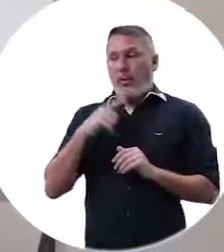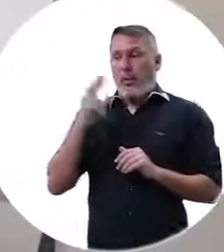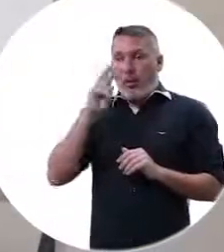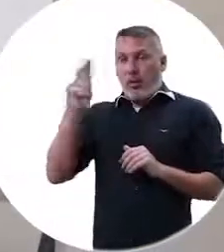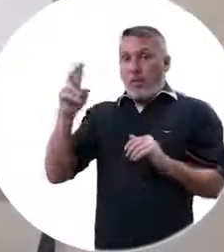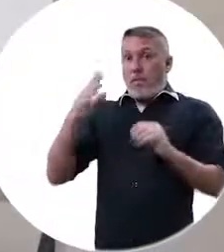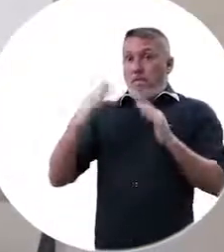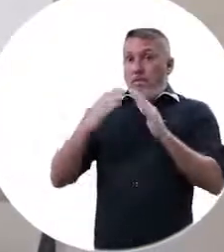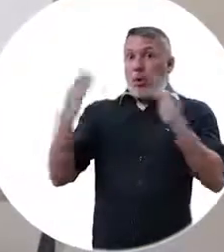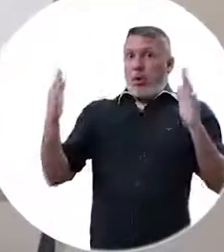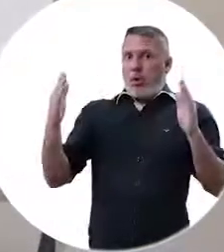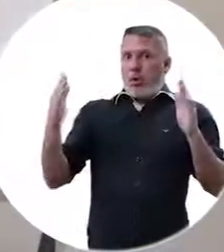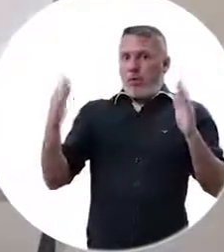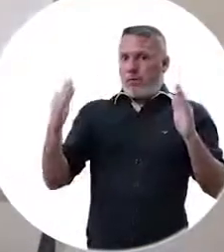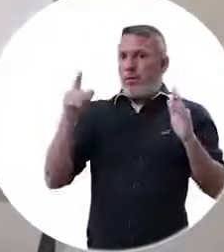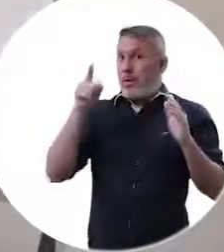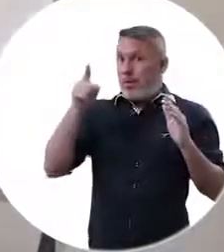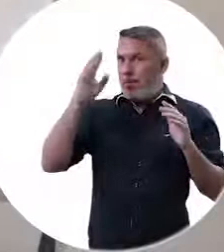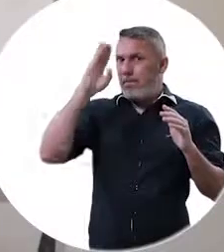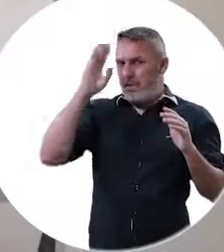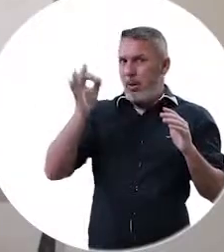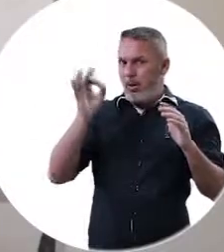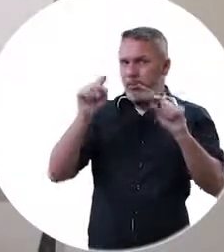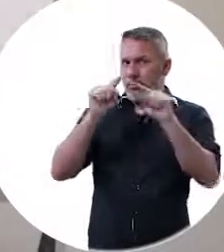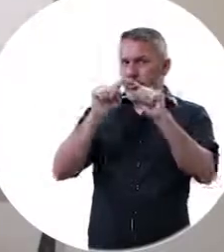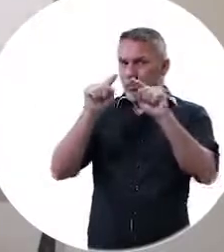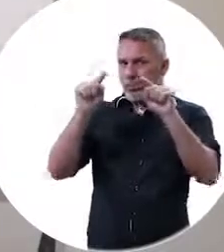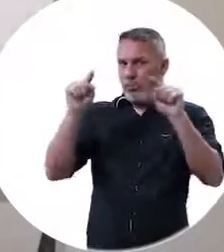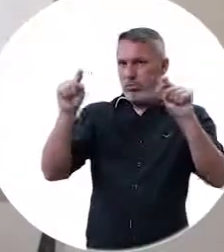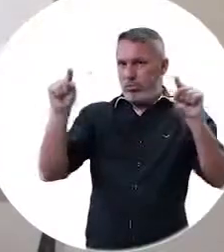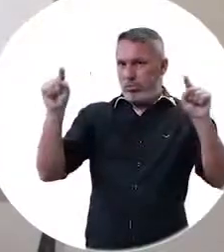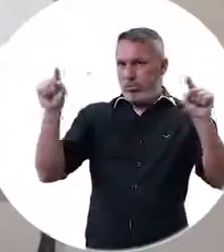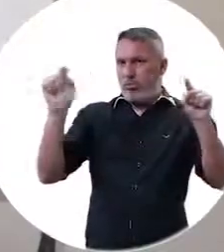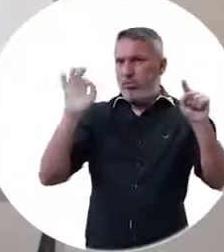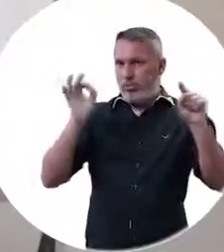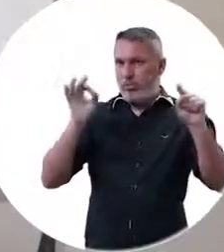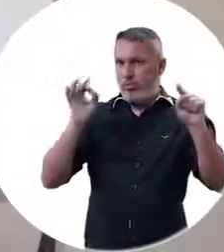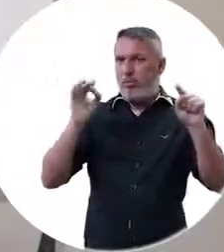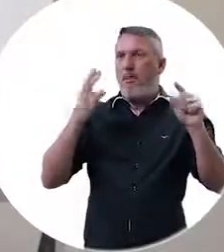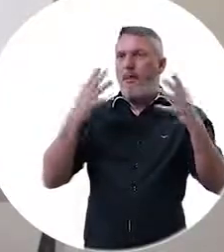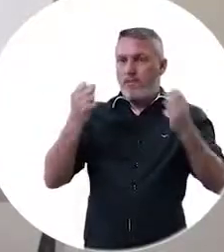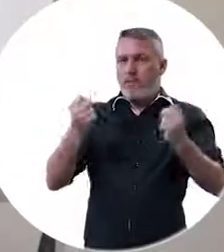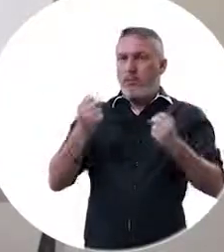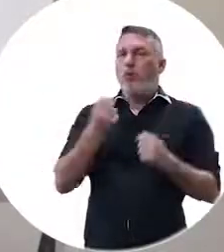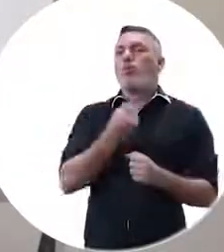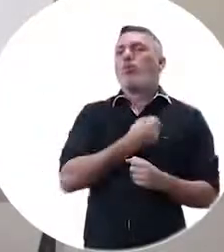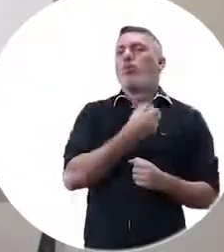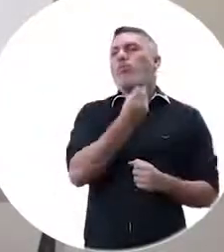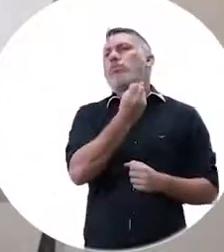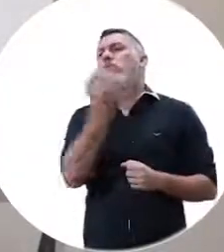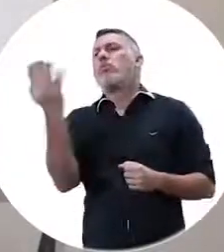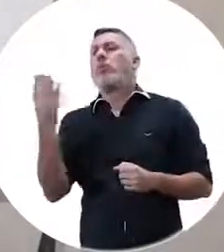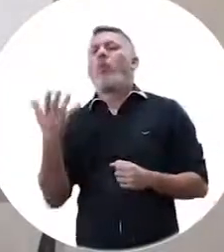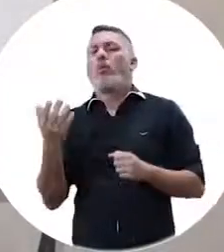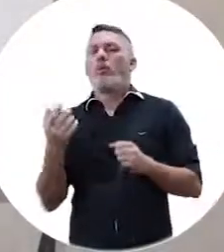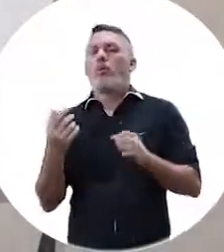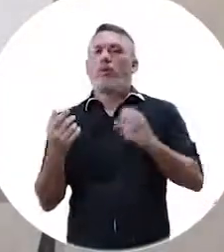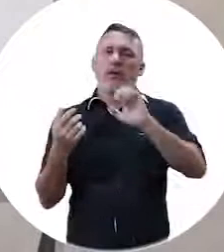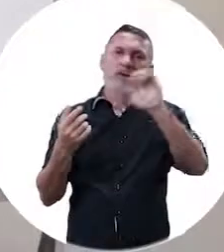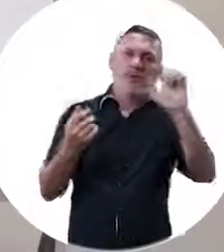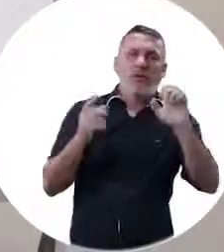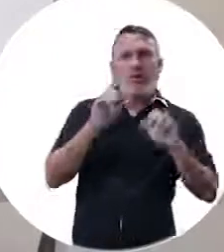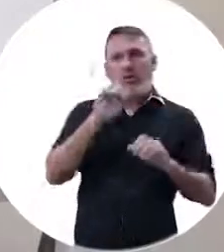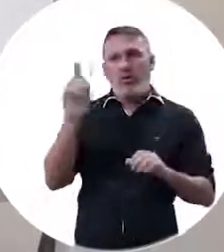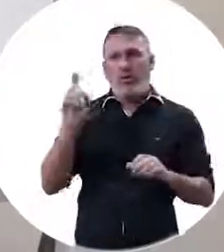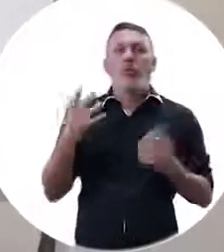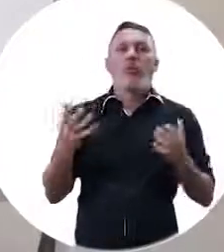maior, identificamos aqui a nossa cadeia principal, correto? Vamos enumerar essa cadeia da extremidade da esquerda para a direita ou da direita para a